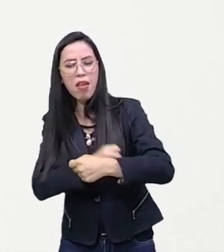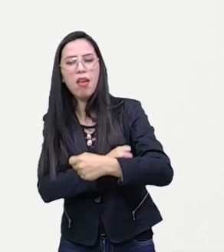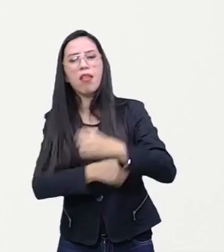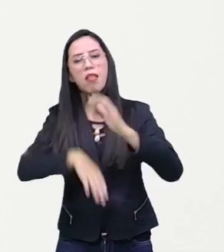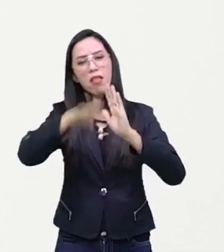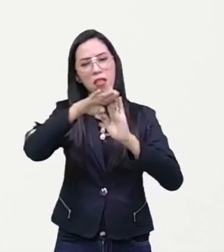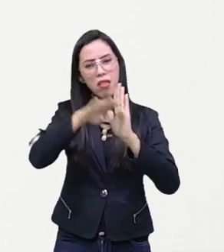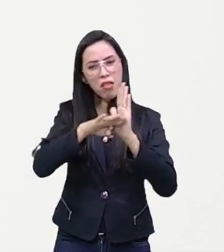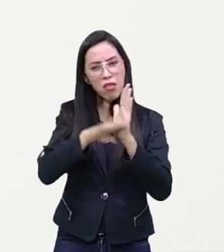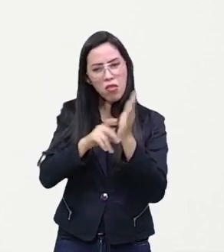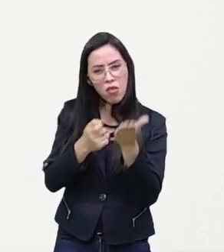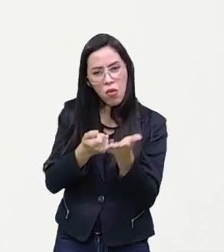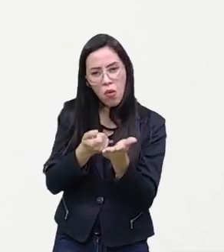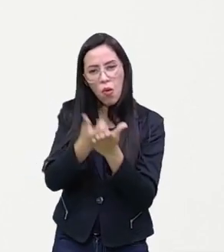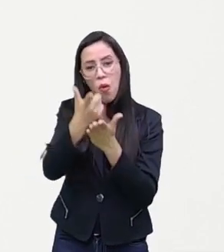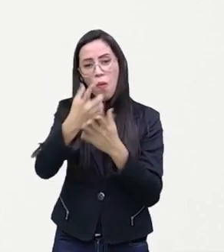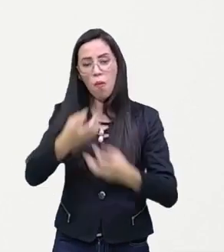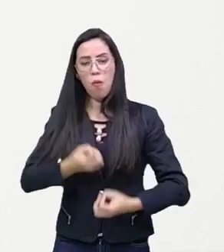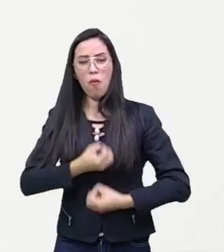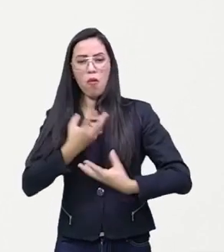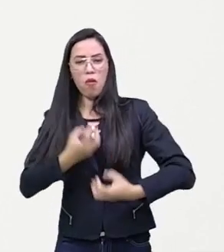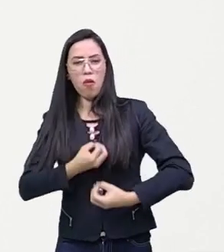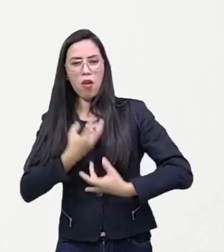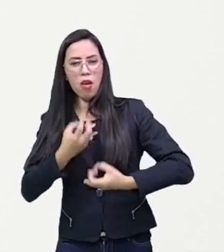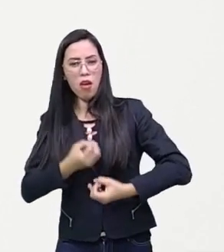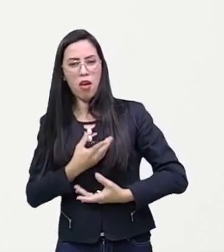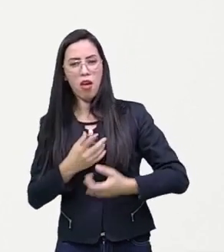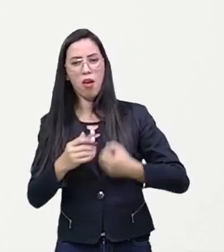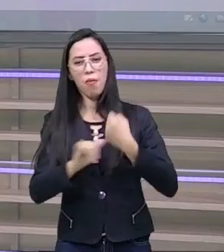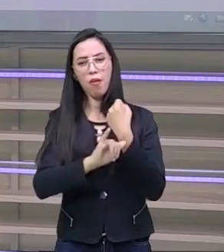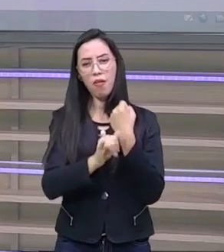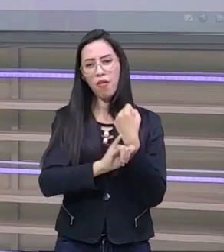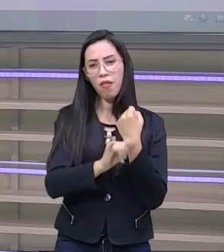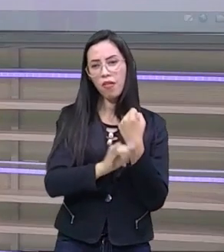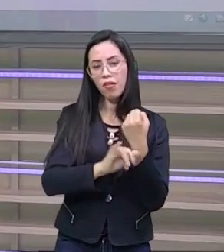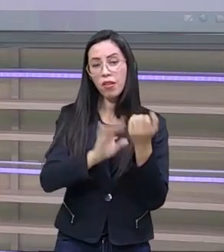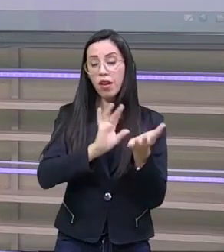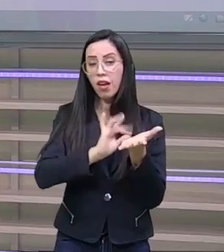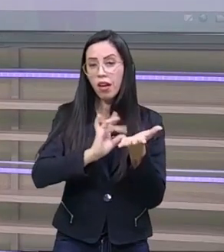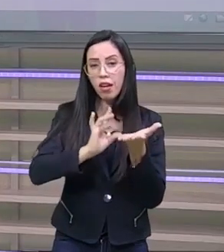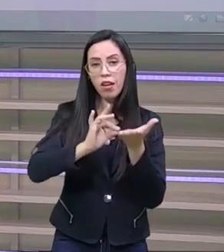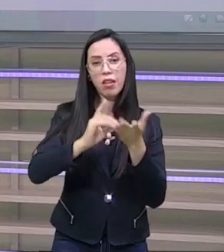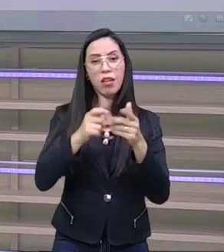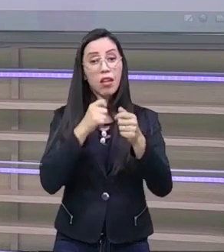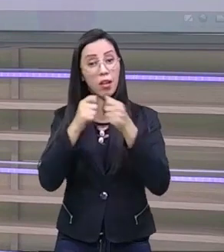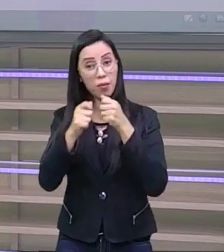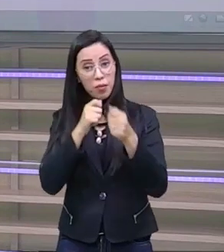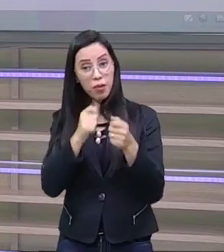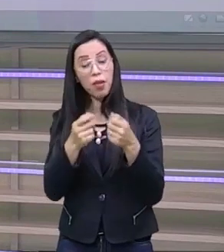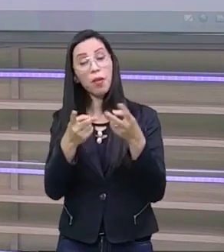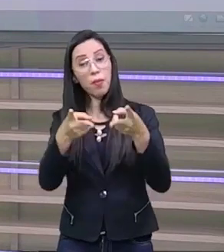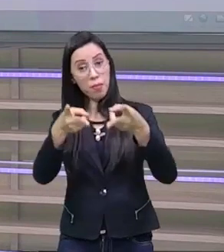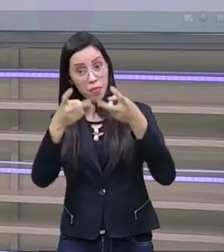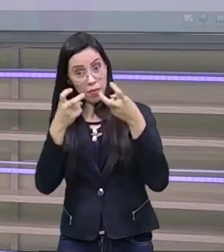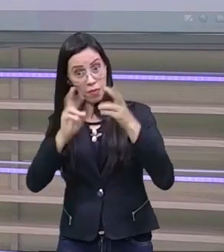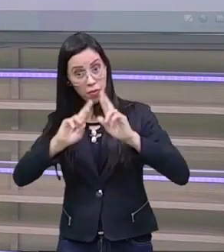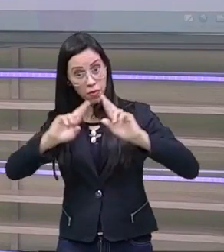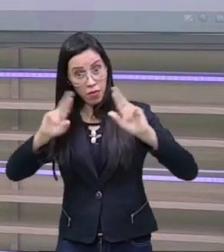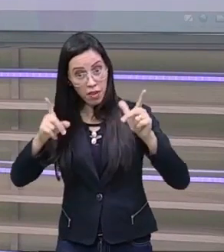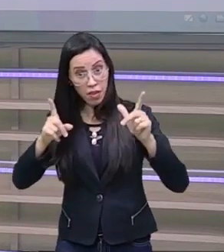compras, poema, poesia, artigo e reportagem. Perceberam a diferença? Professora, não deu para